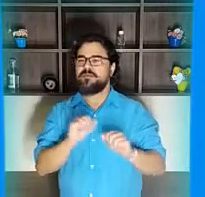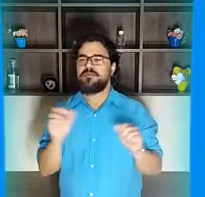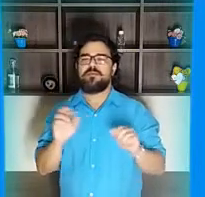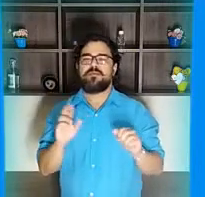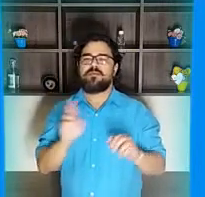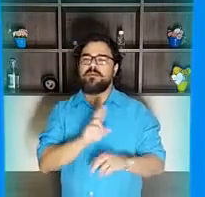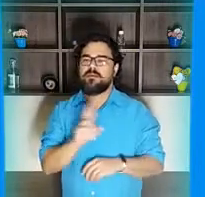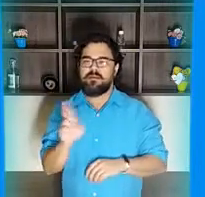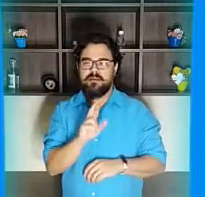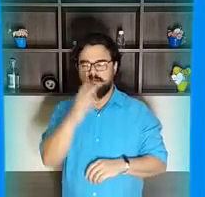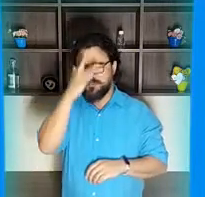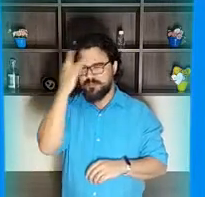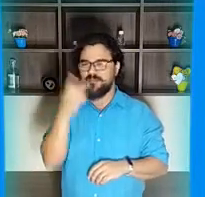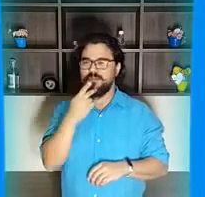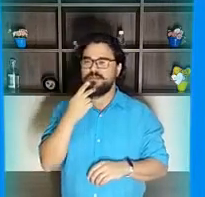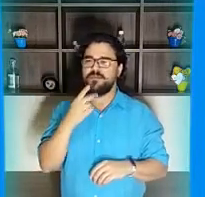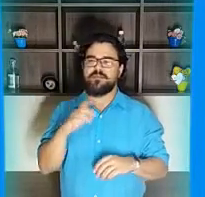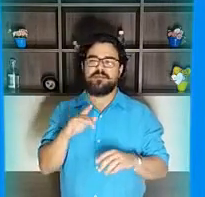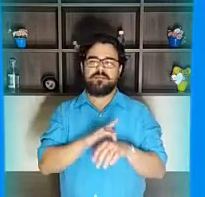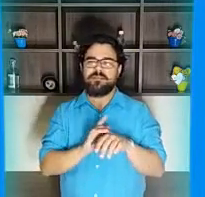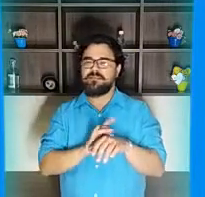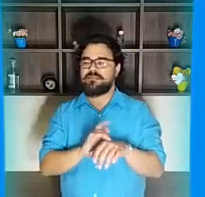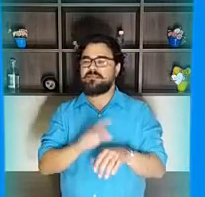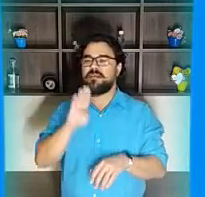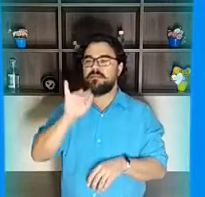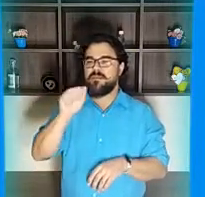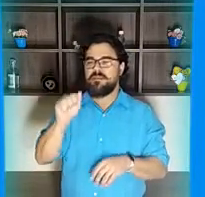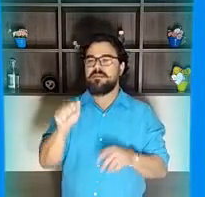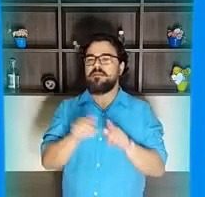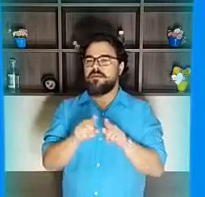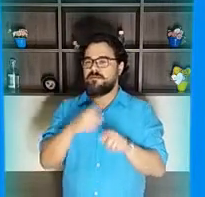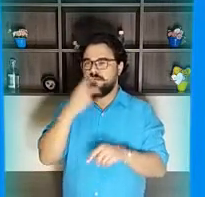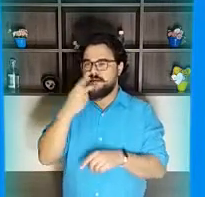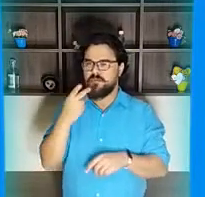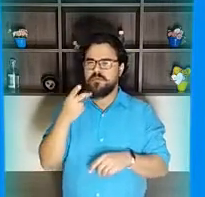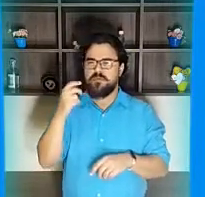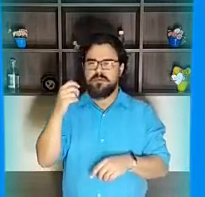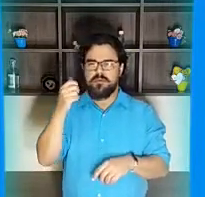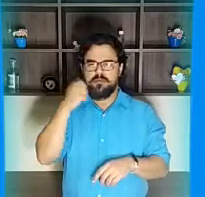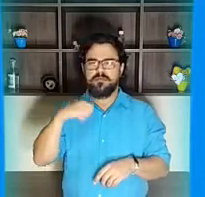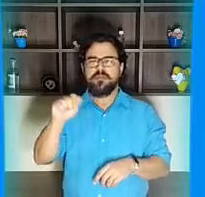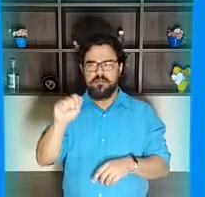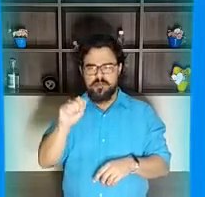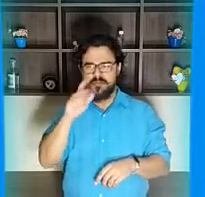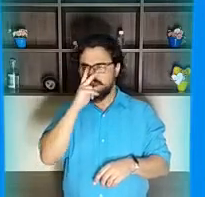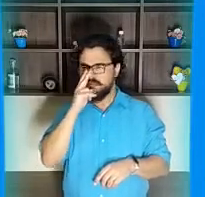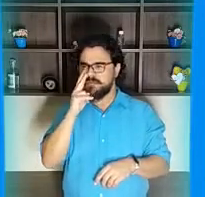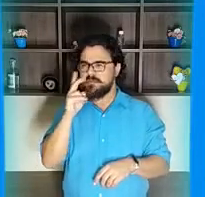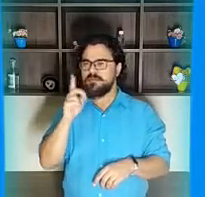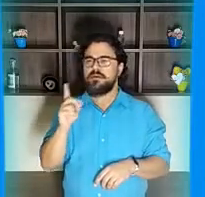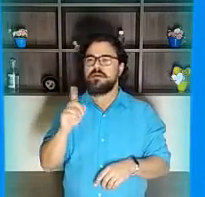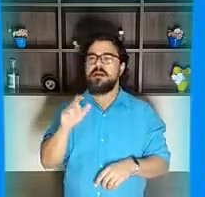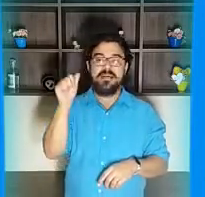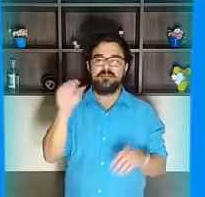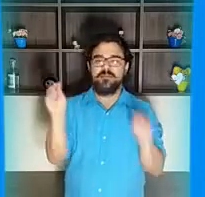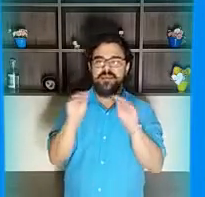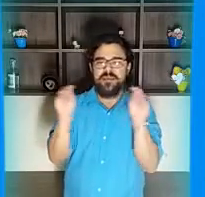falou que o Zebrinha, eu não entendi. Tava dançando e adorando. Beijo, Zebrinha!